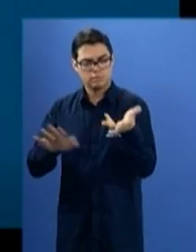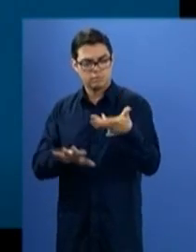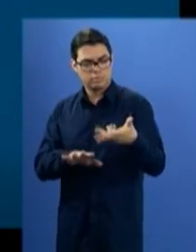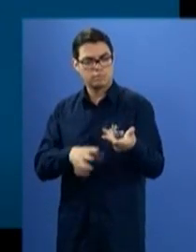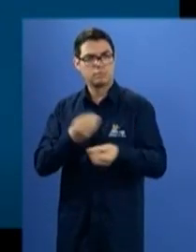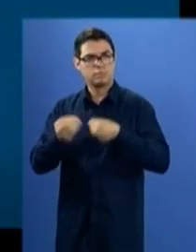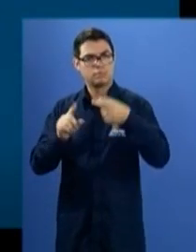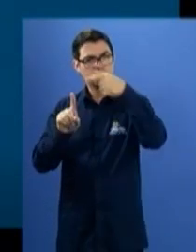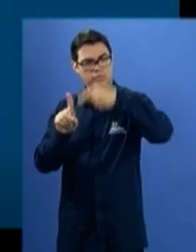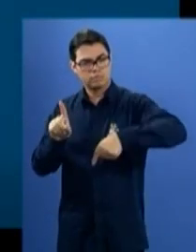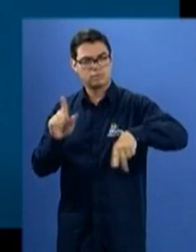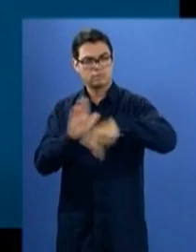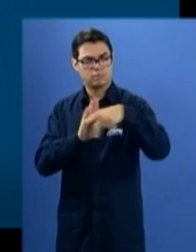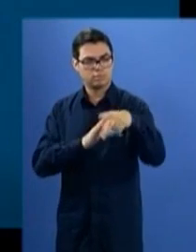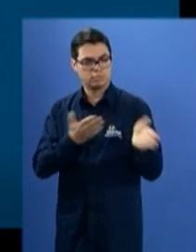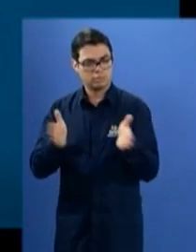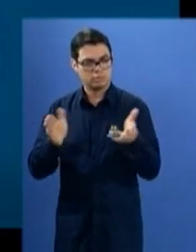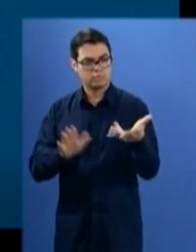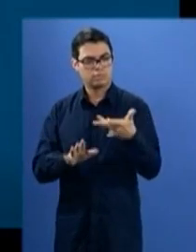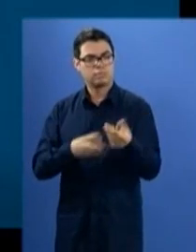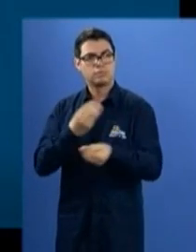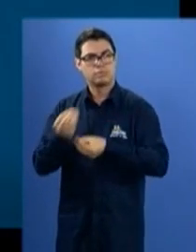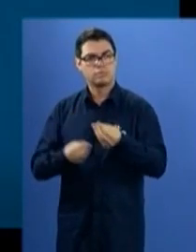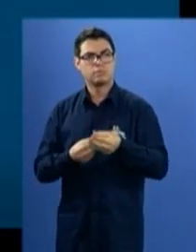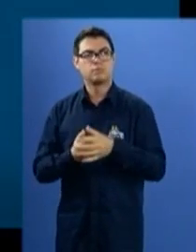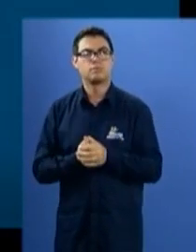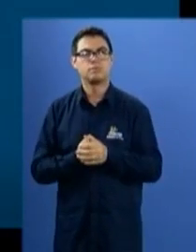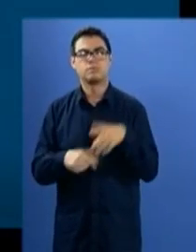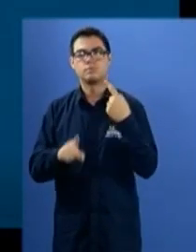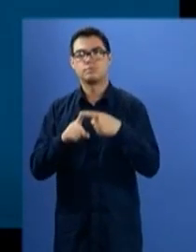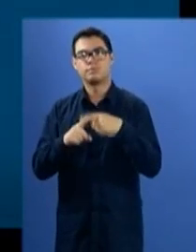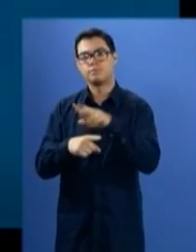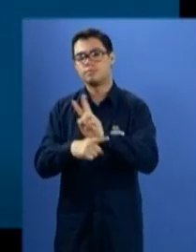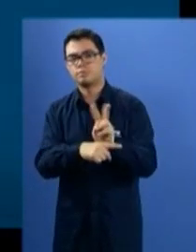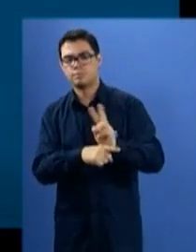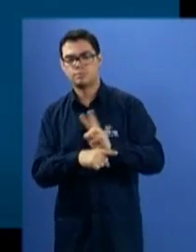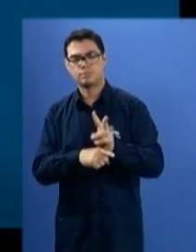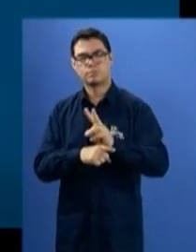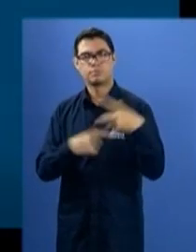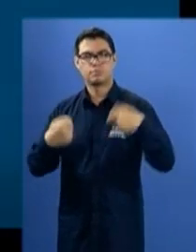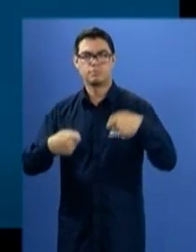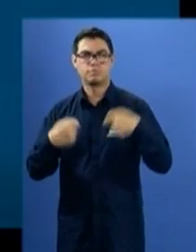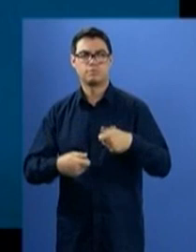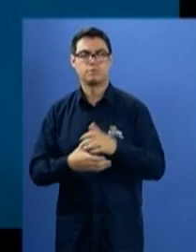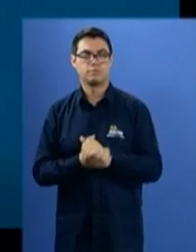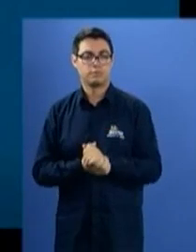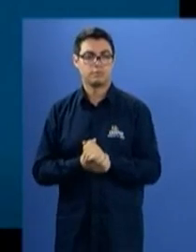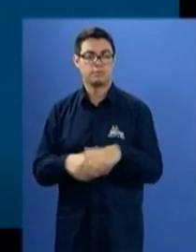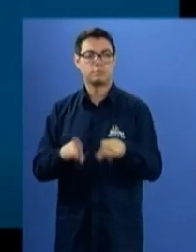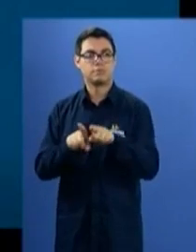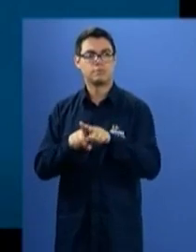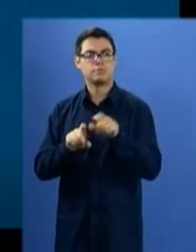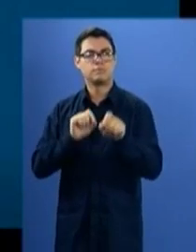os tipos de produtividade e por que é essencial monitorar a produtividade. Quais aí